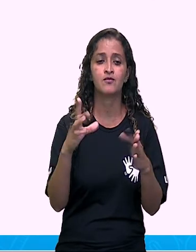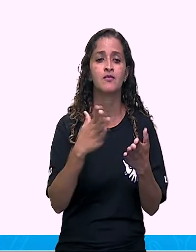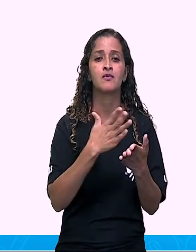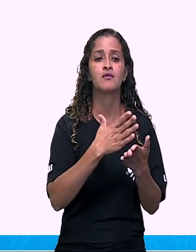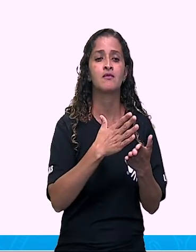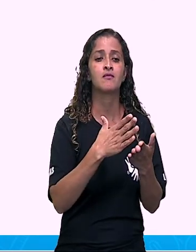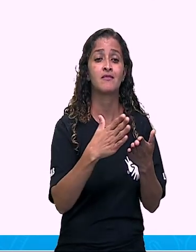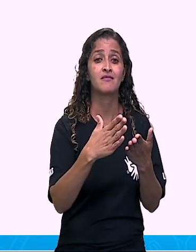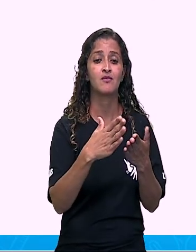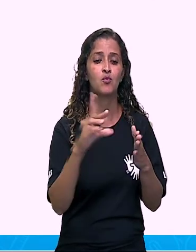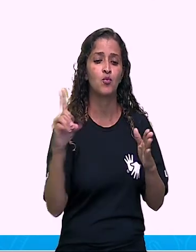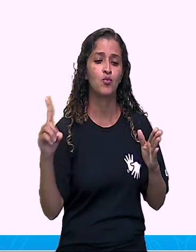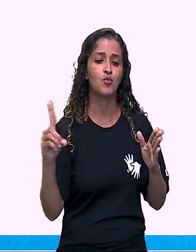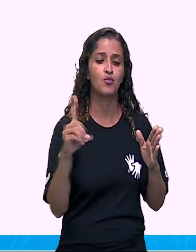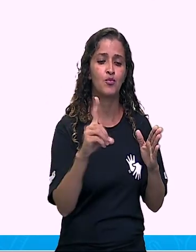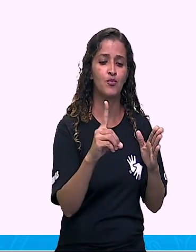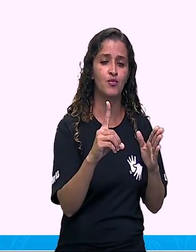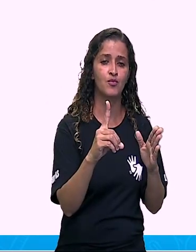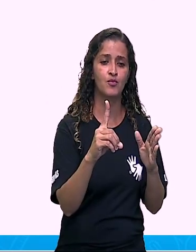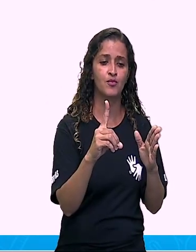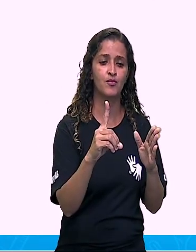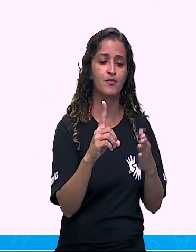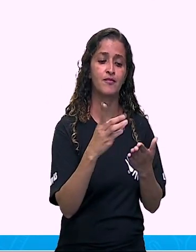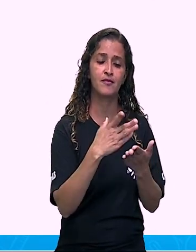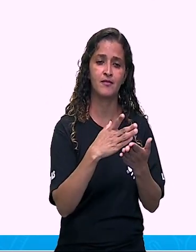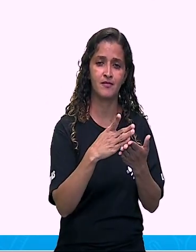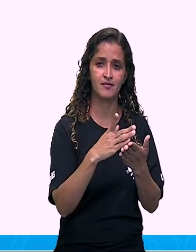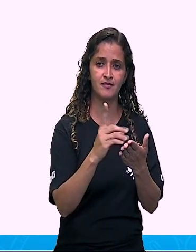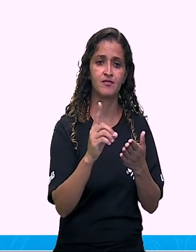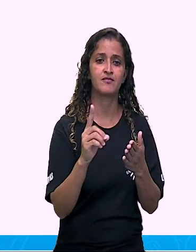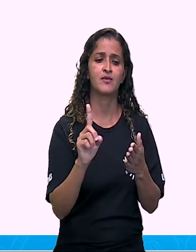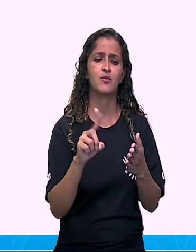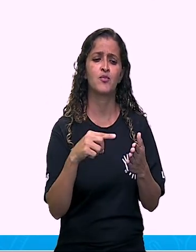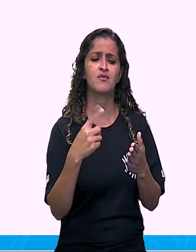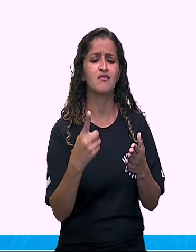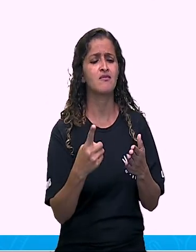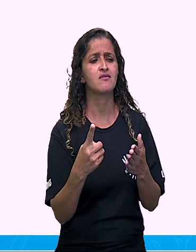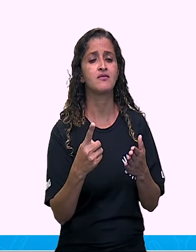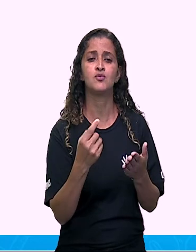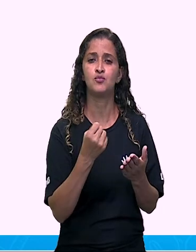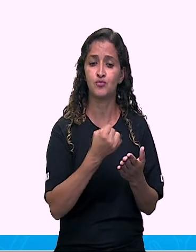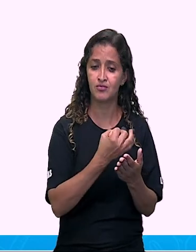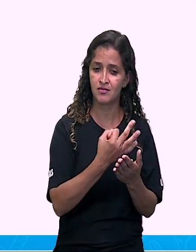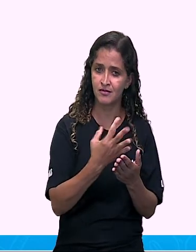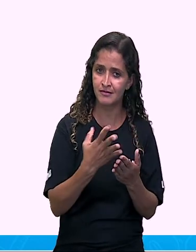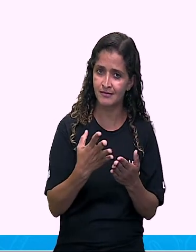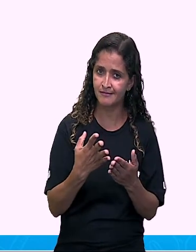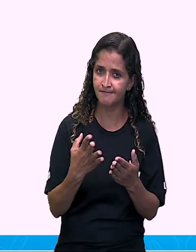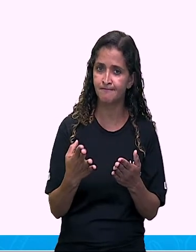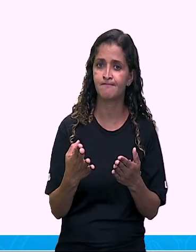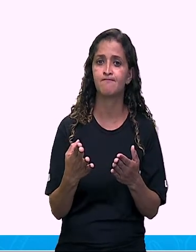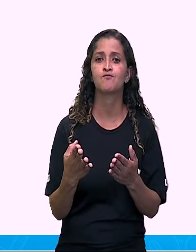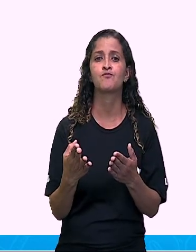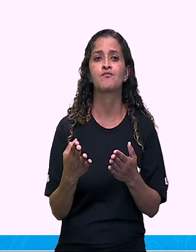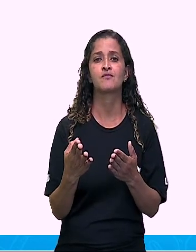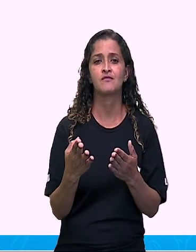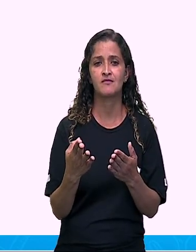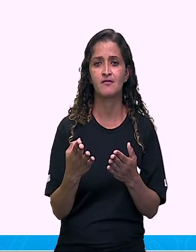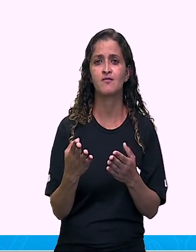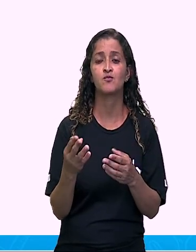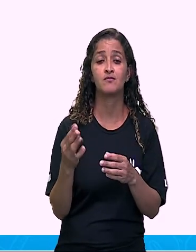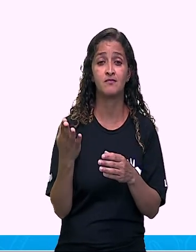começando da direita para a esquerda, nós vamos contar as unidades. 1,